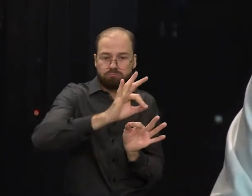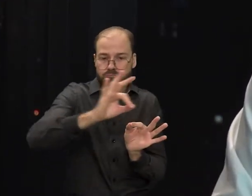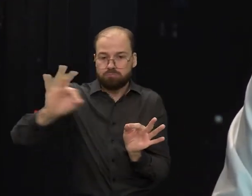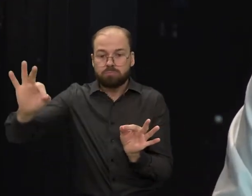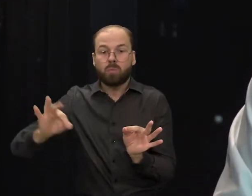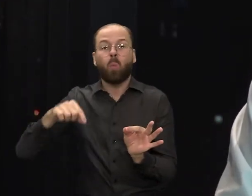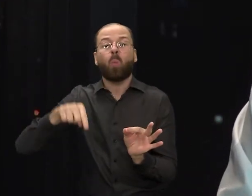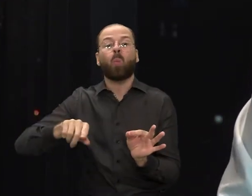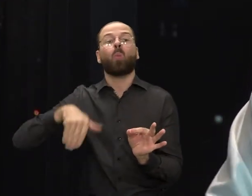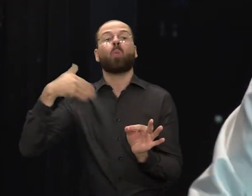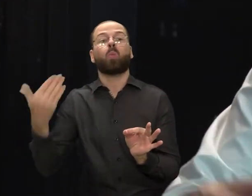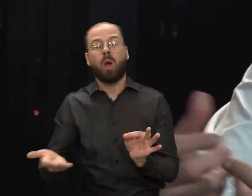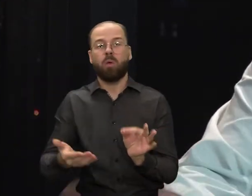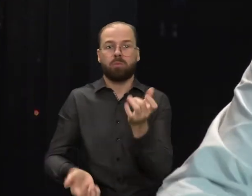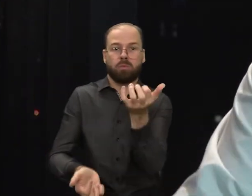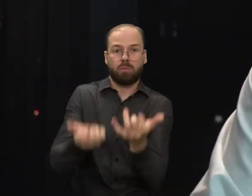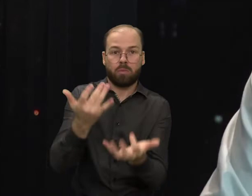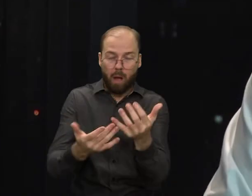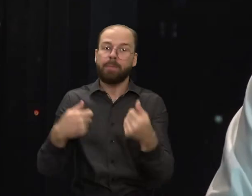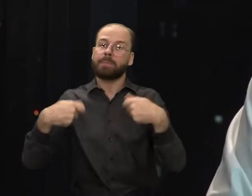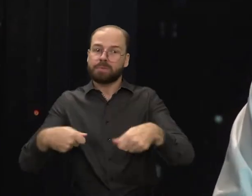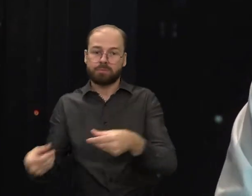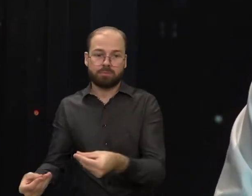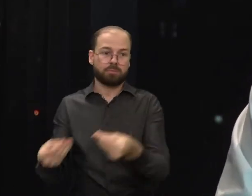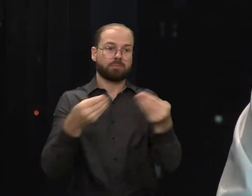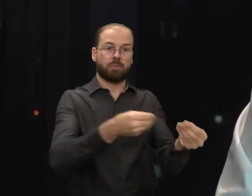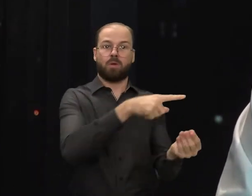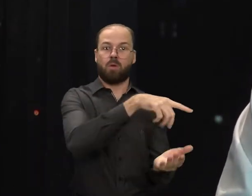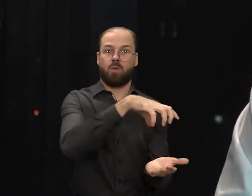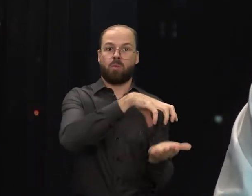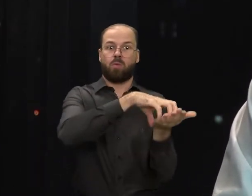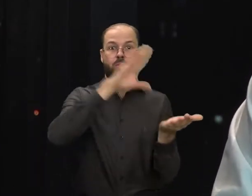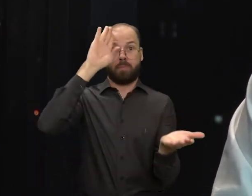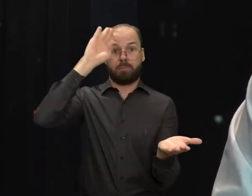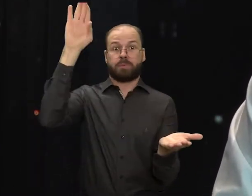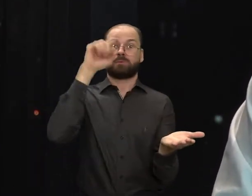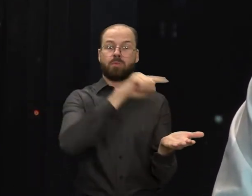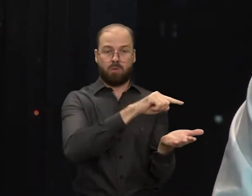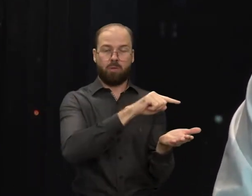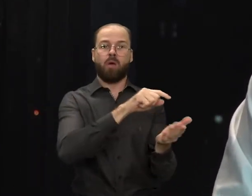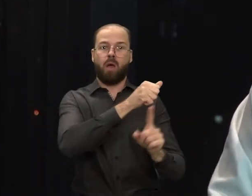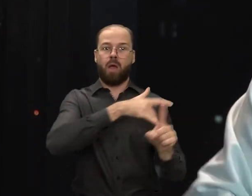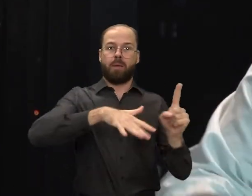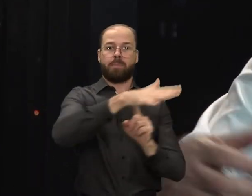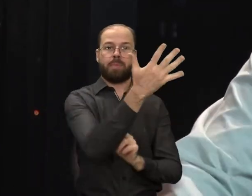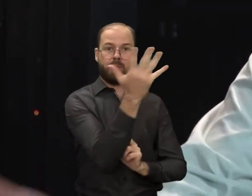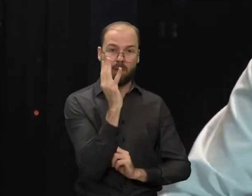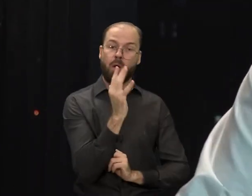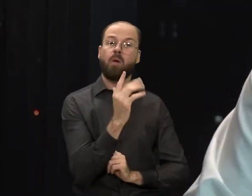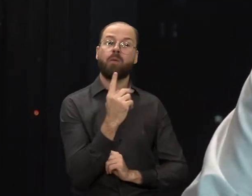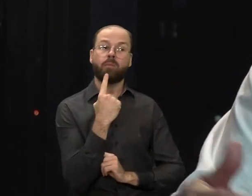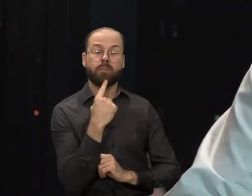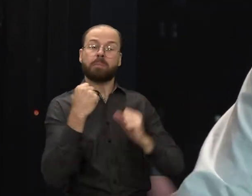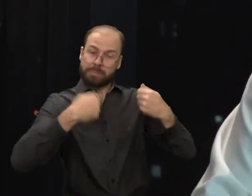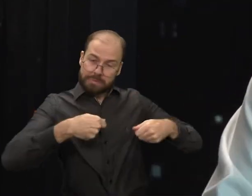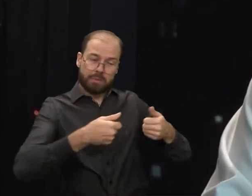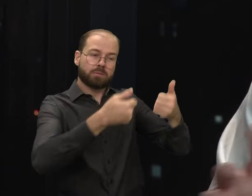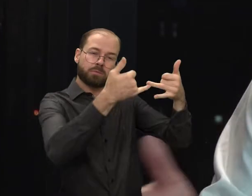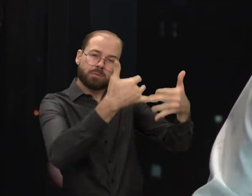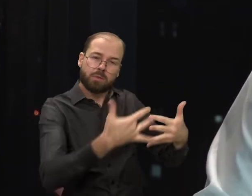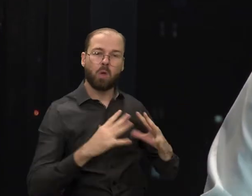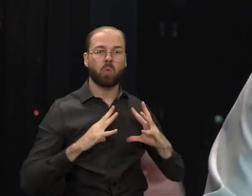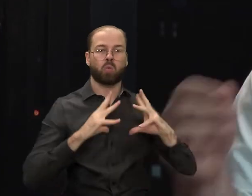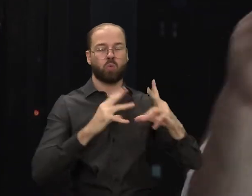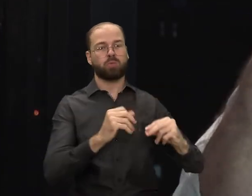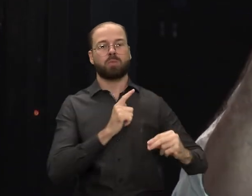queimada, então tem que levar isso ao órgão ambiental lá, dizer a hora de queima. Então tudo